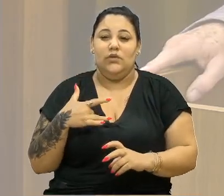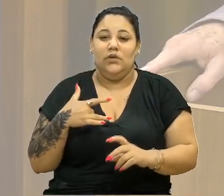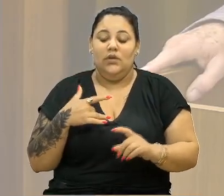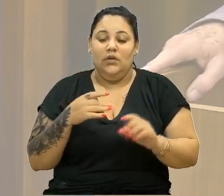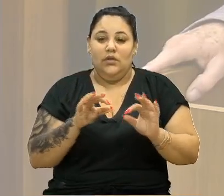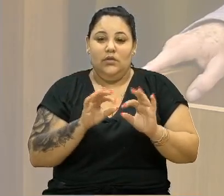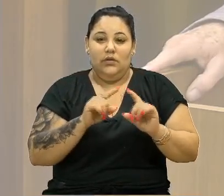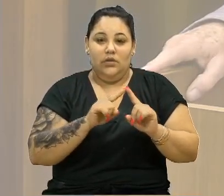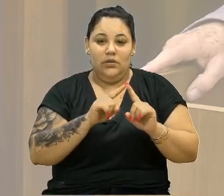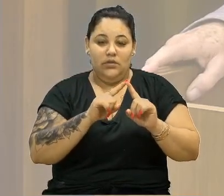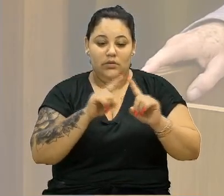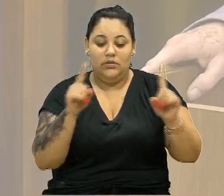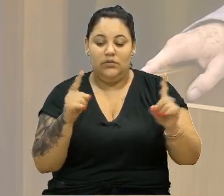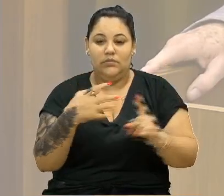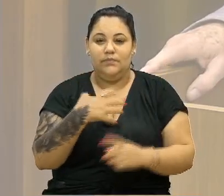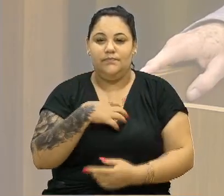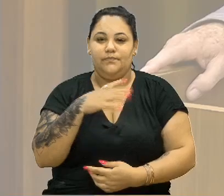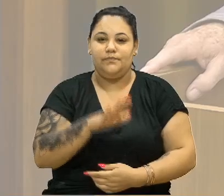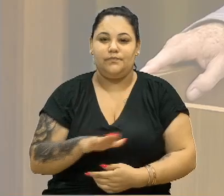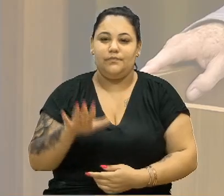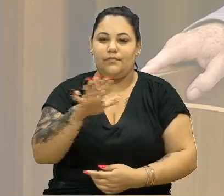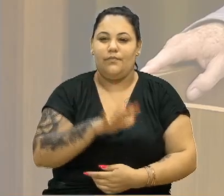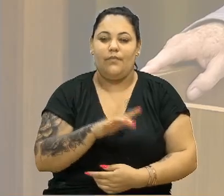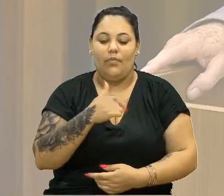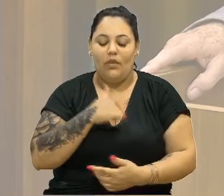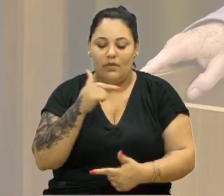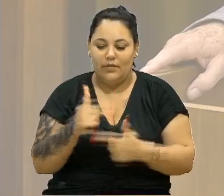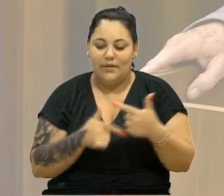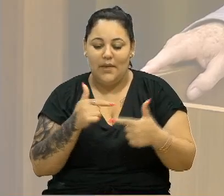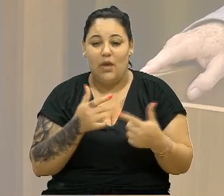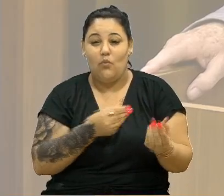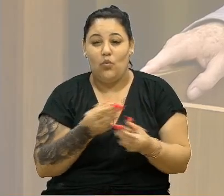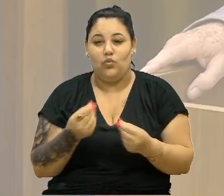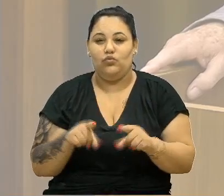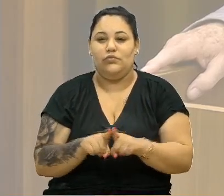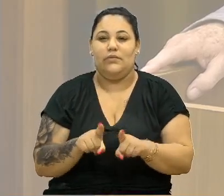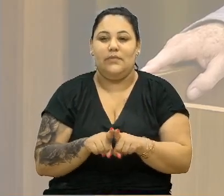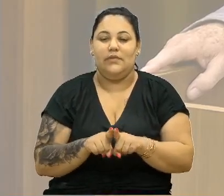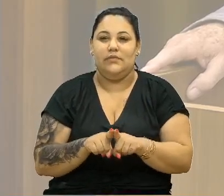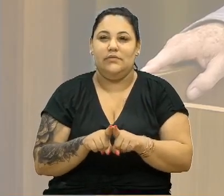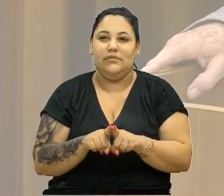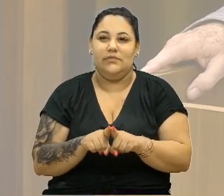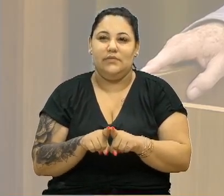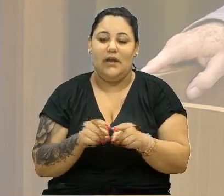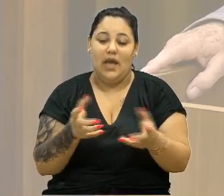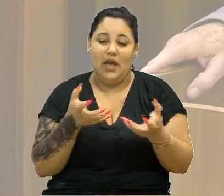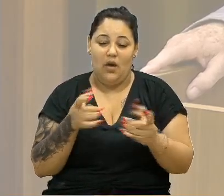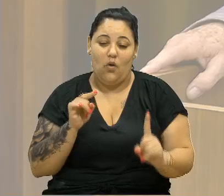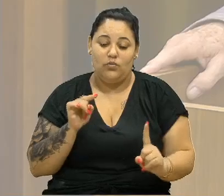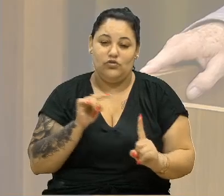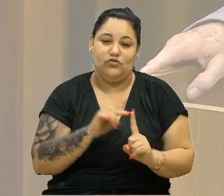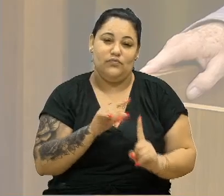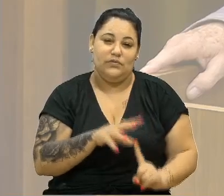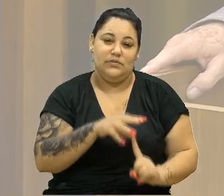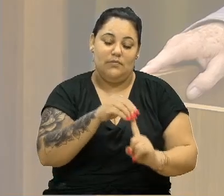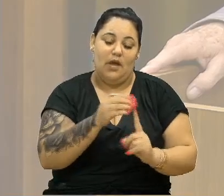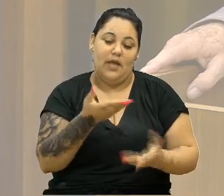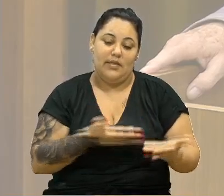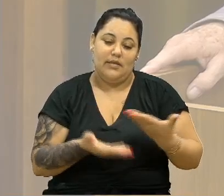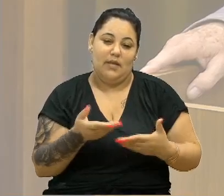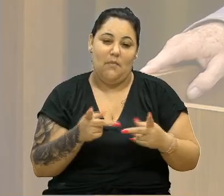modo geral, eu trabalhei seriamente, buscando objetivo maior, que é atender a